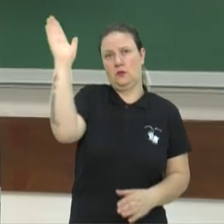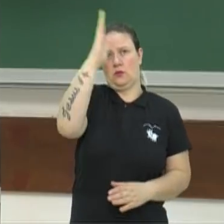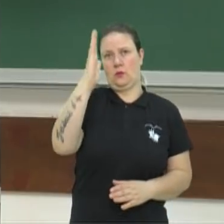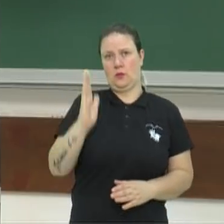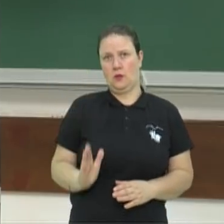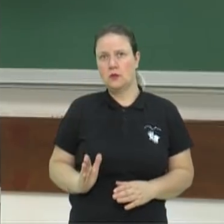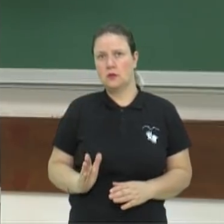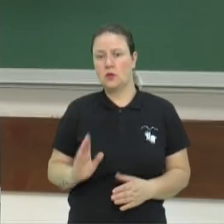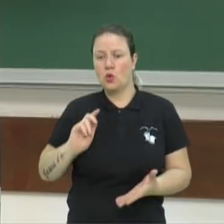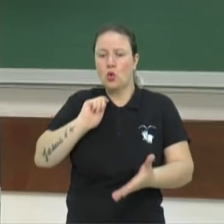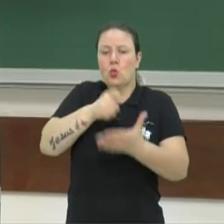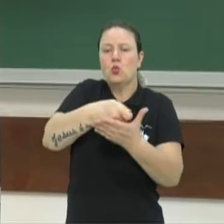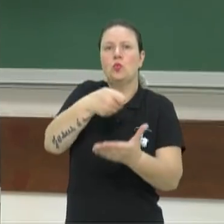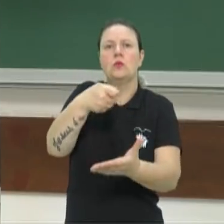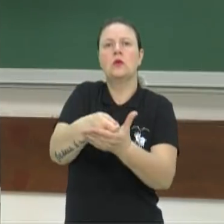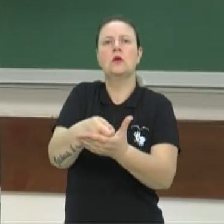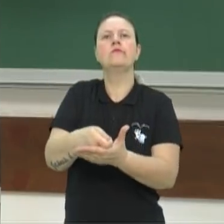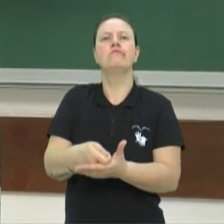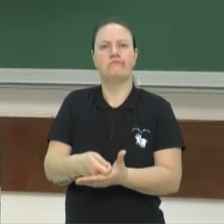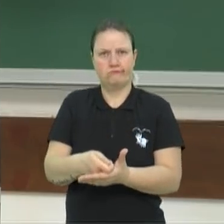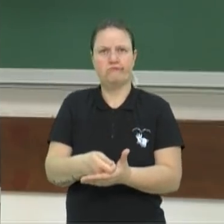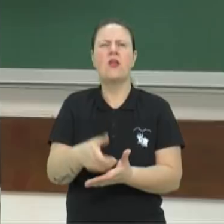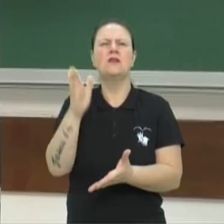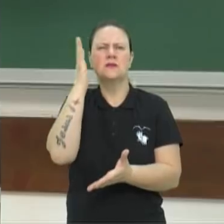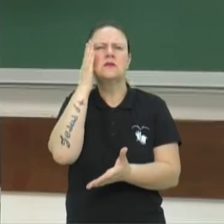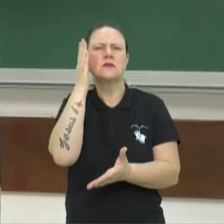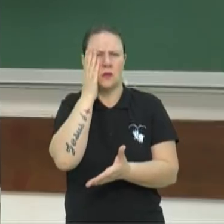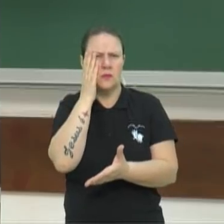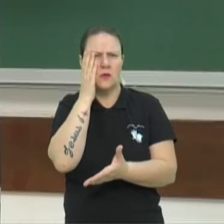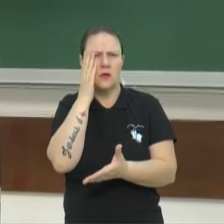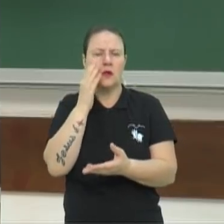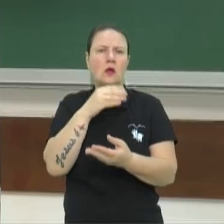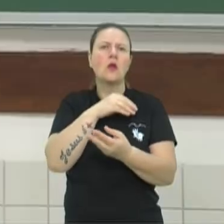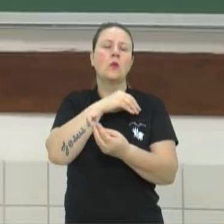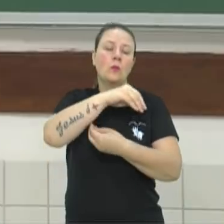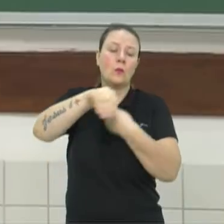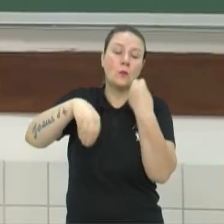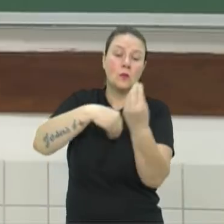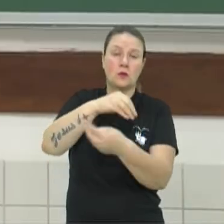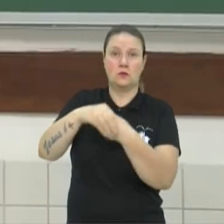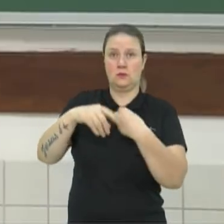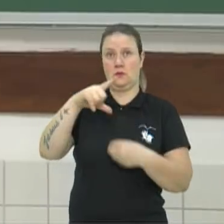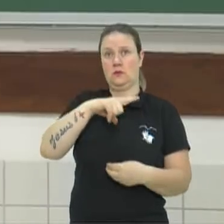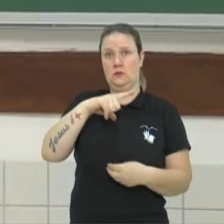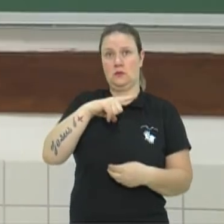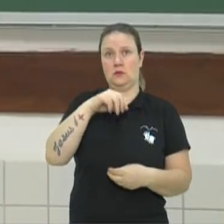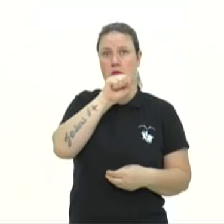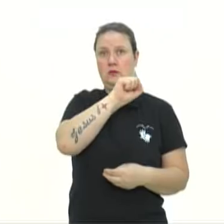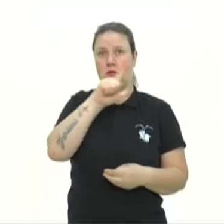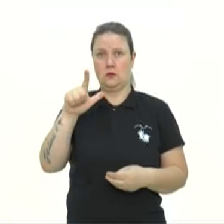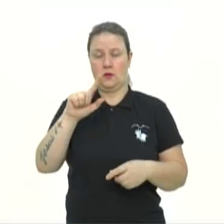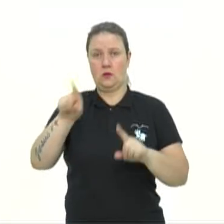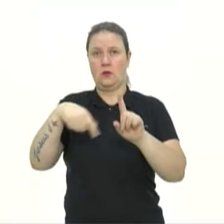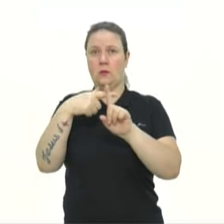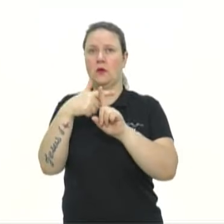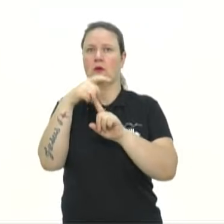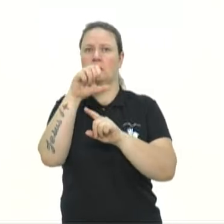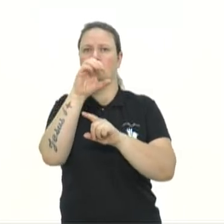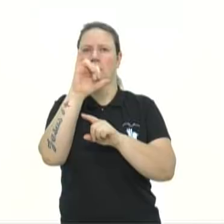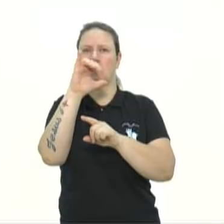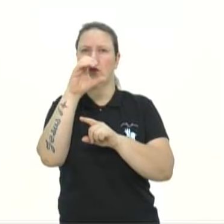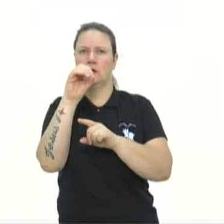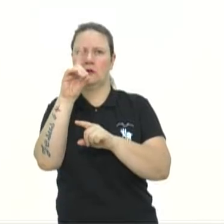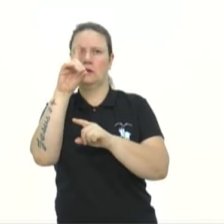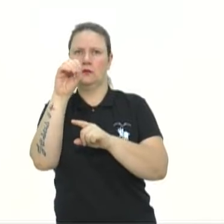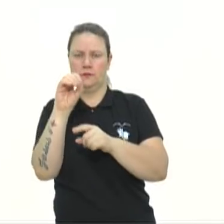iodo e ele é acrescentado? Vamos descobrir por quê? Vamos à leitura do texto. Por que a iodação do